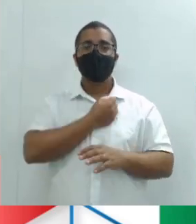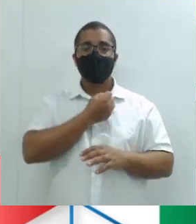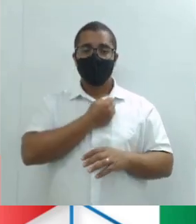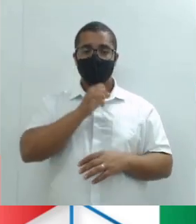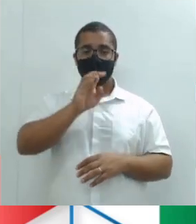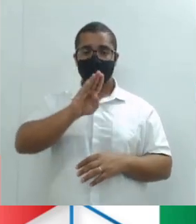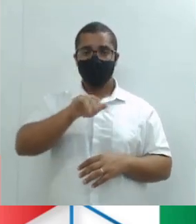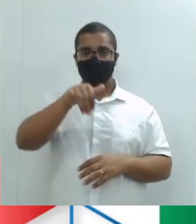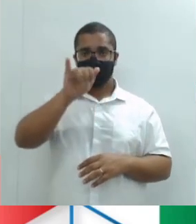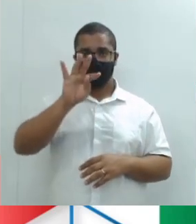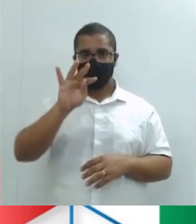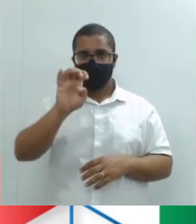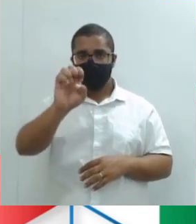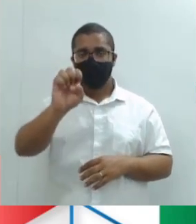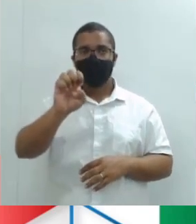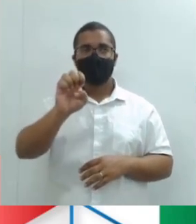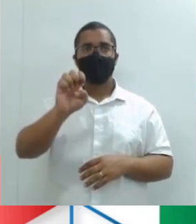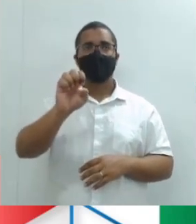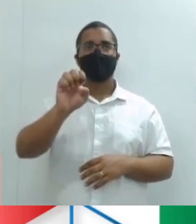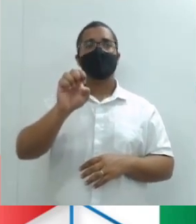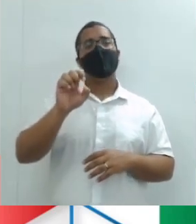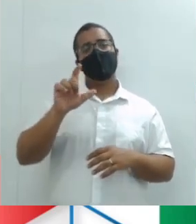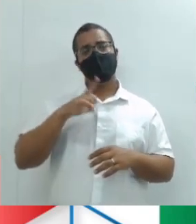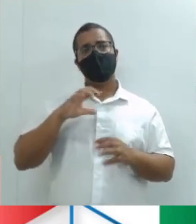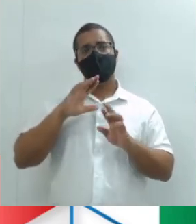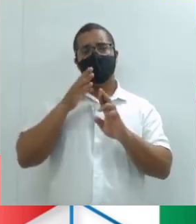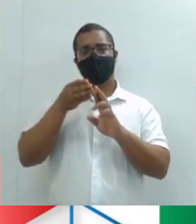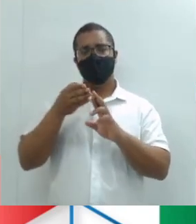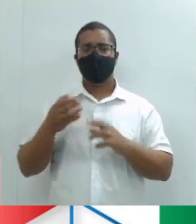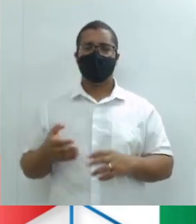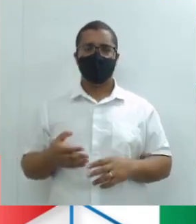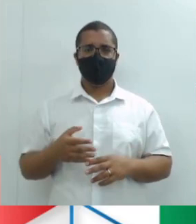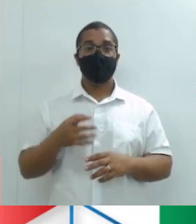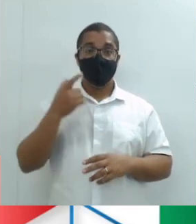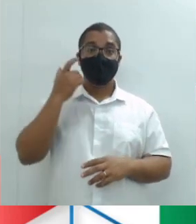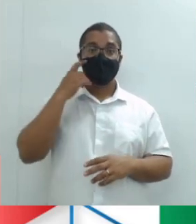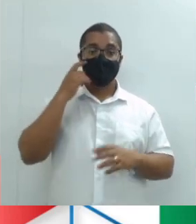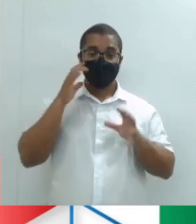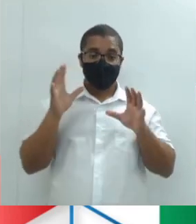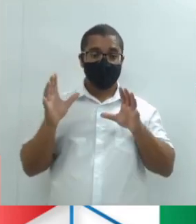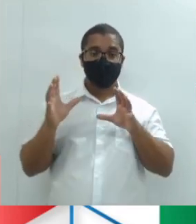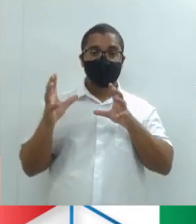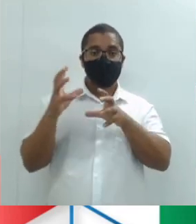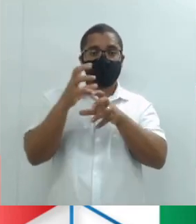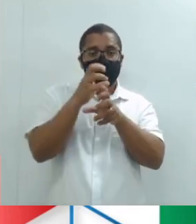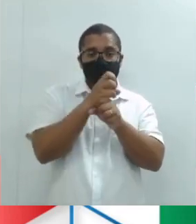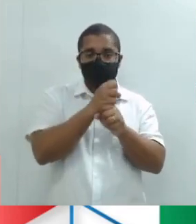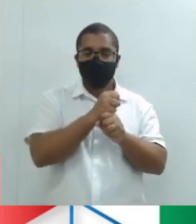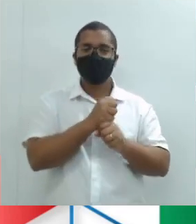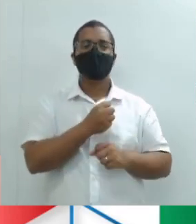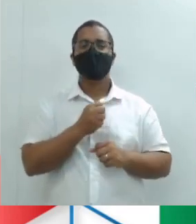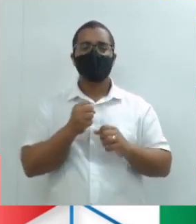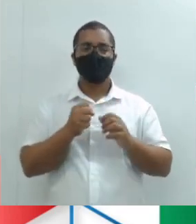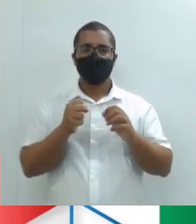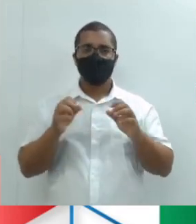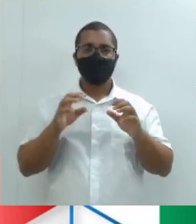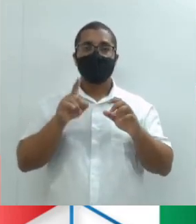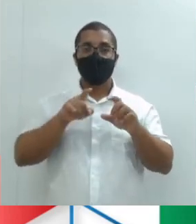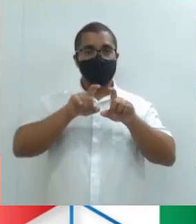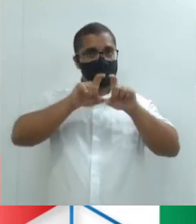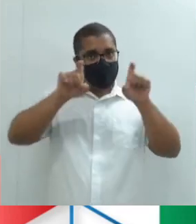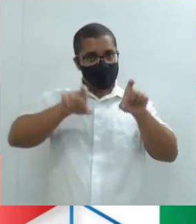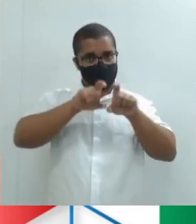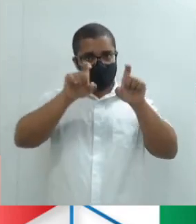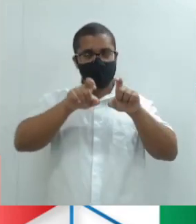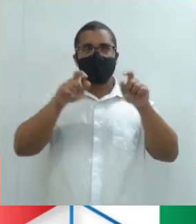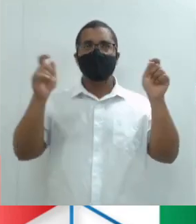a gente tem uma referência, eu vou mostrar para vocês. Acompanha. Para representar um conjunto completo de caracteres na informática,